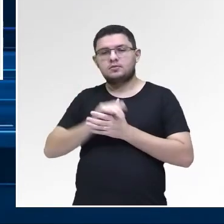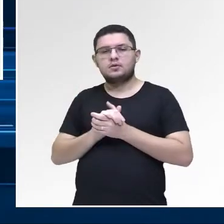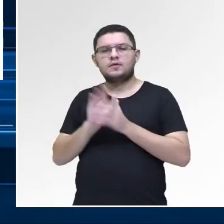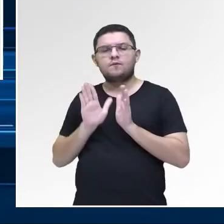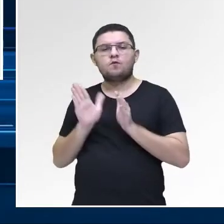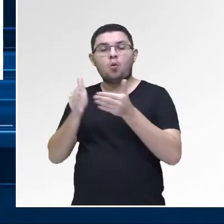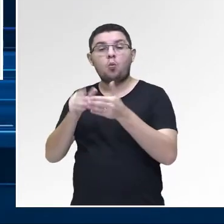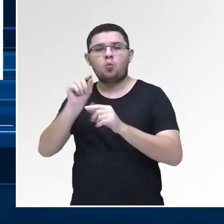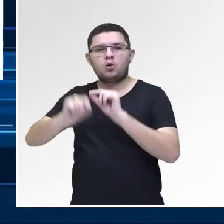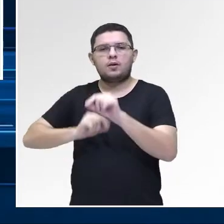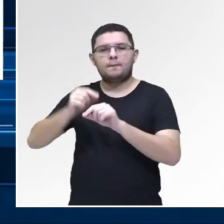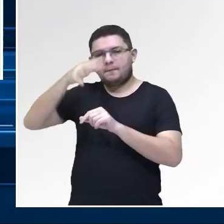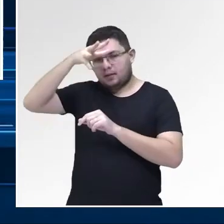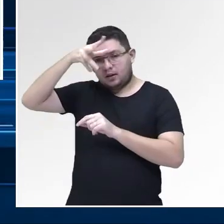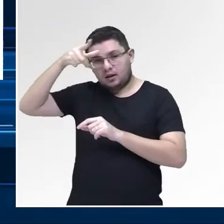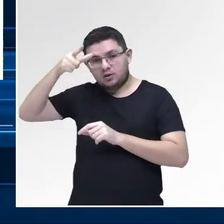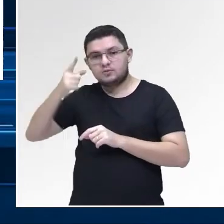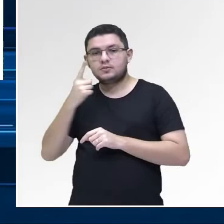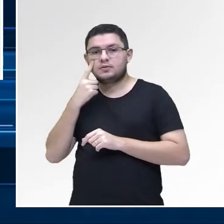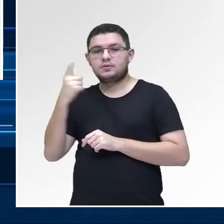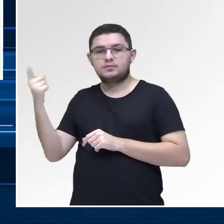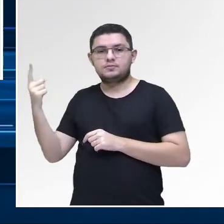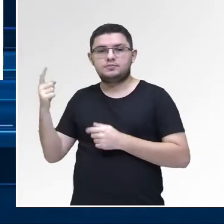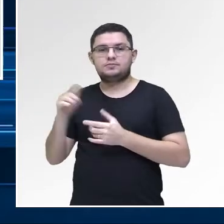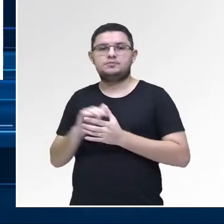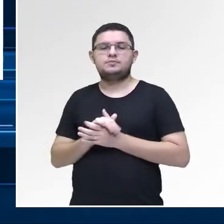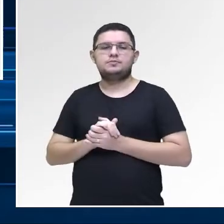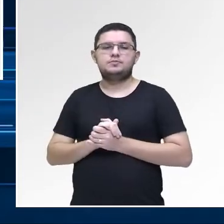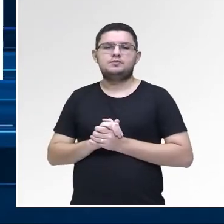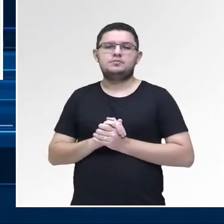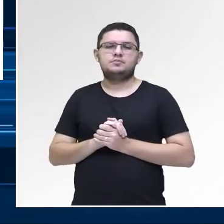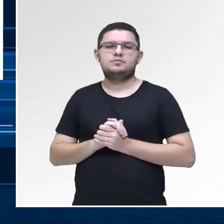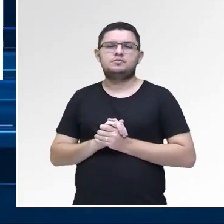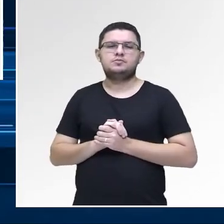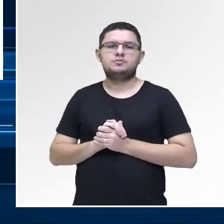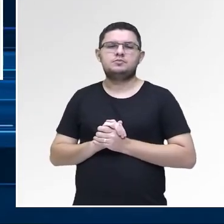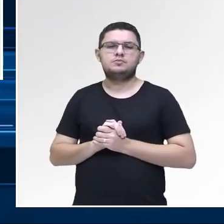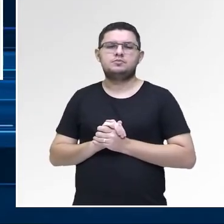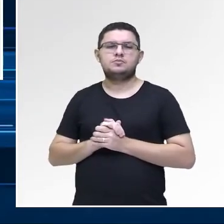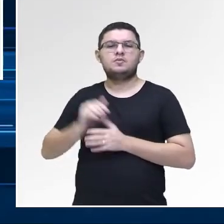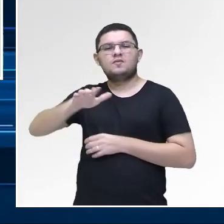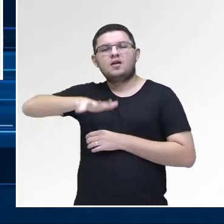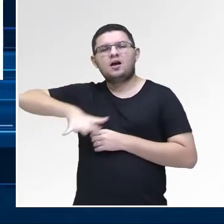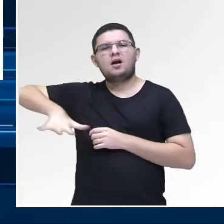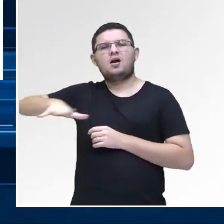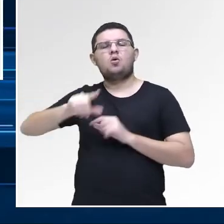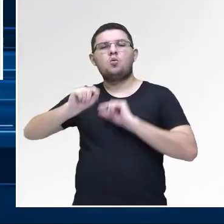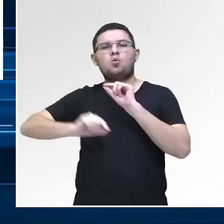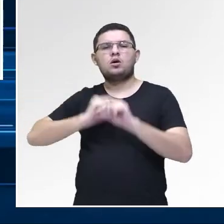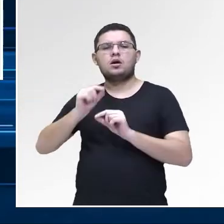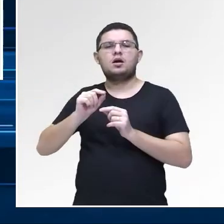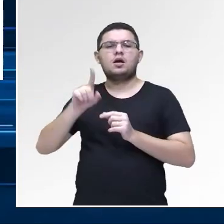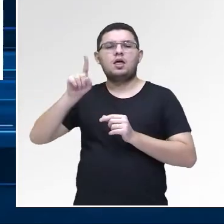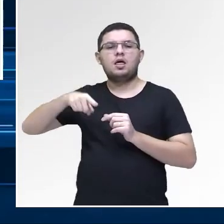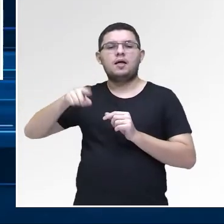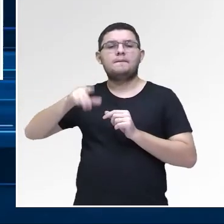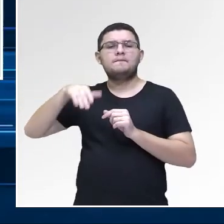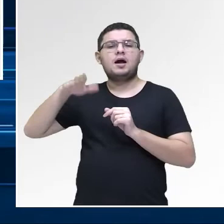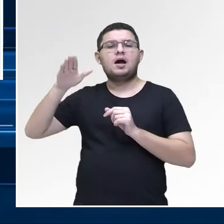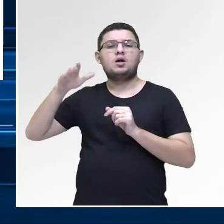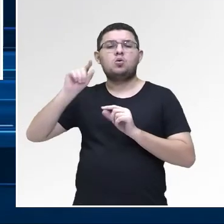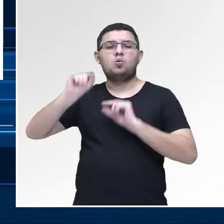gente Manaus. Olha o clarão que tem ali em Manaus. Isso significa, né, uma concentração maior